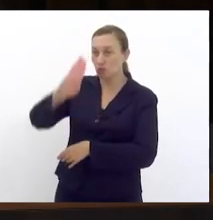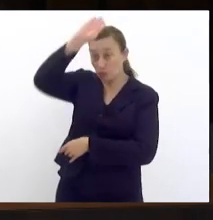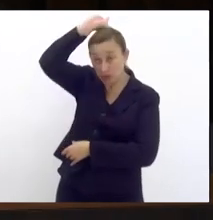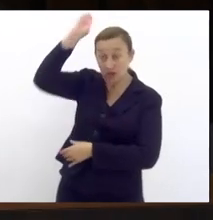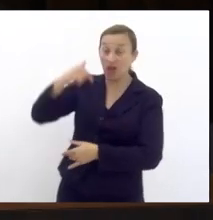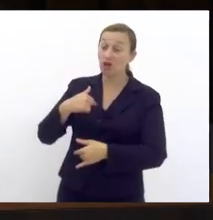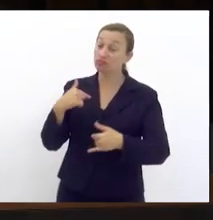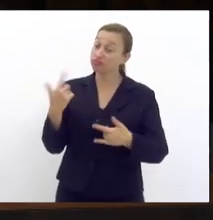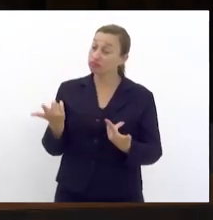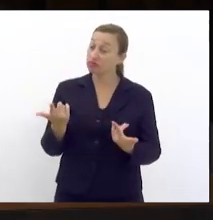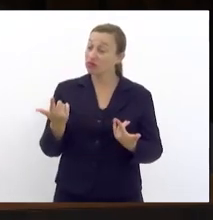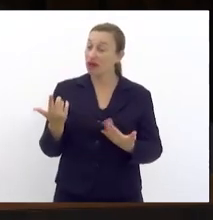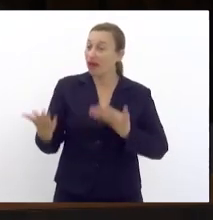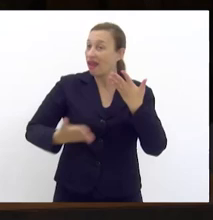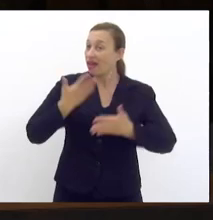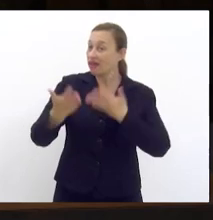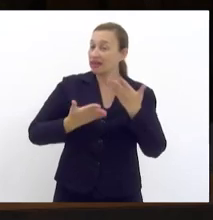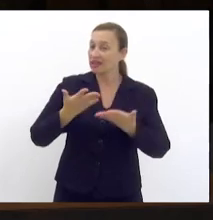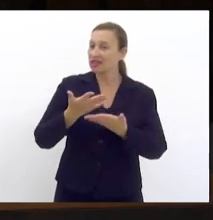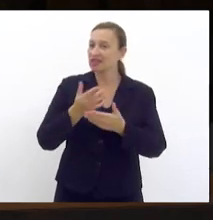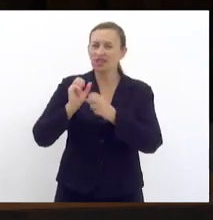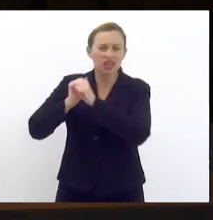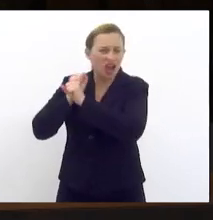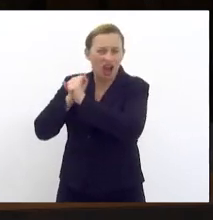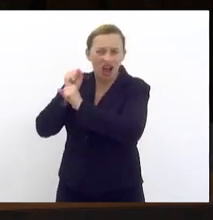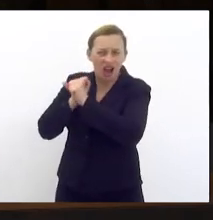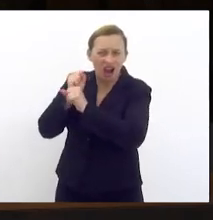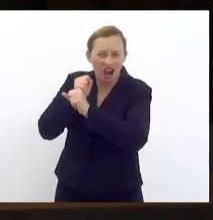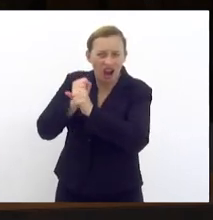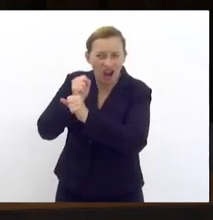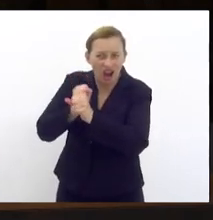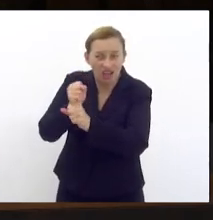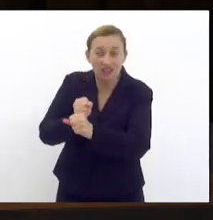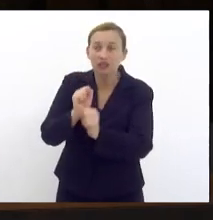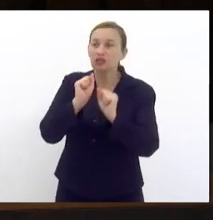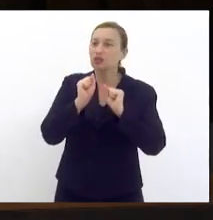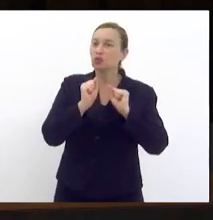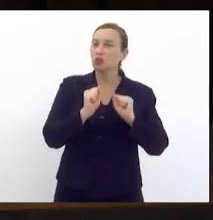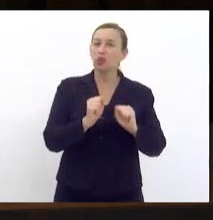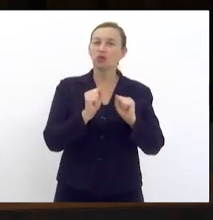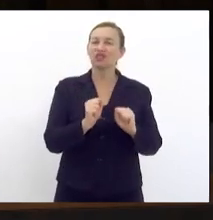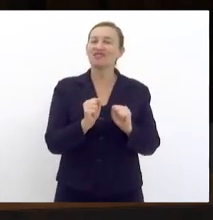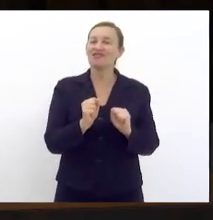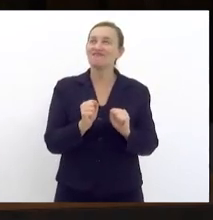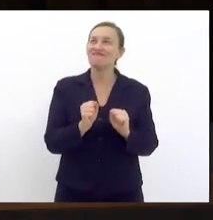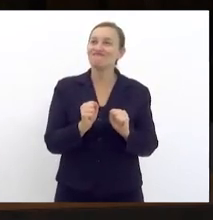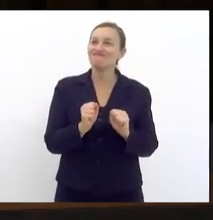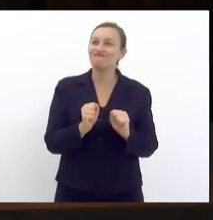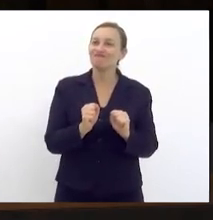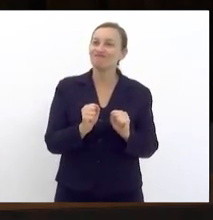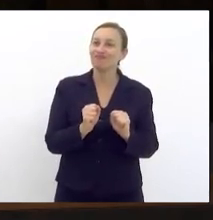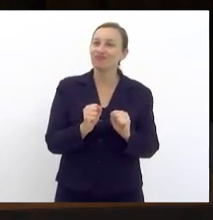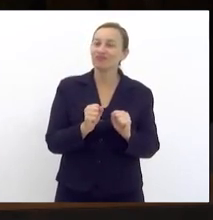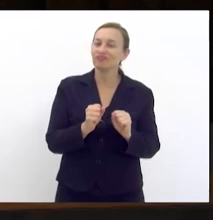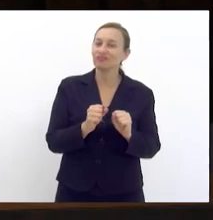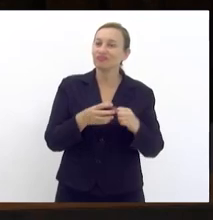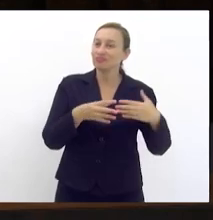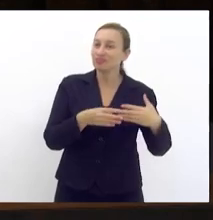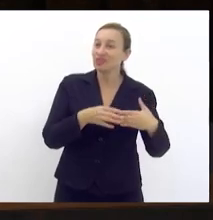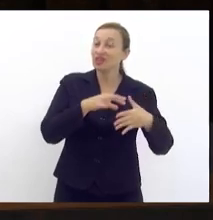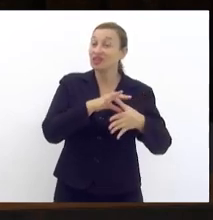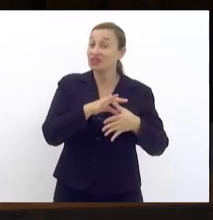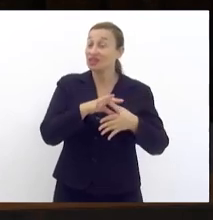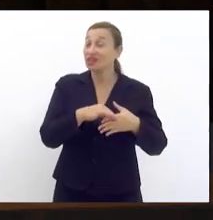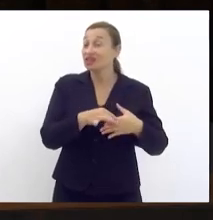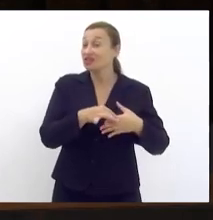aqui de por diversos anos, né, poder dirigir a sessão de